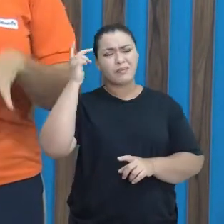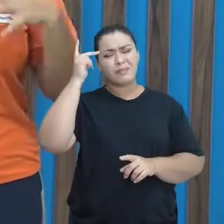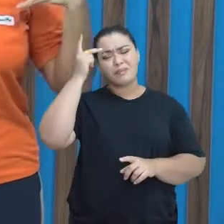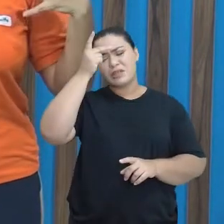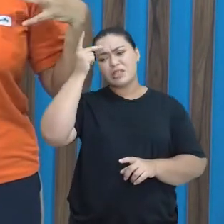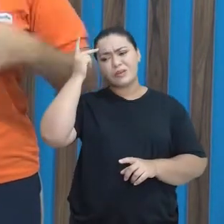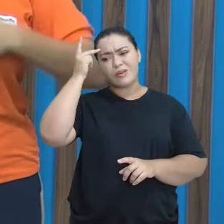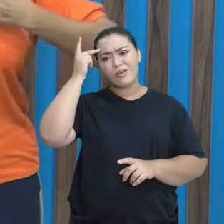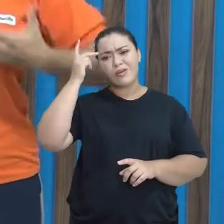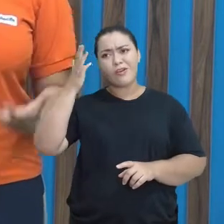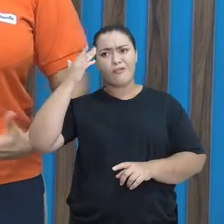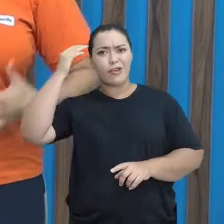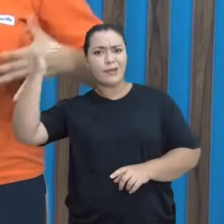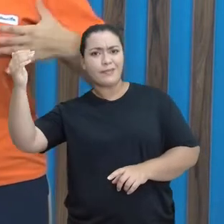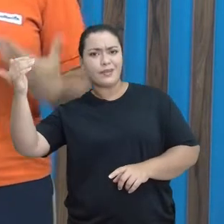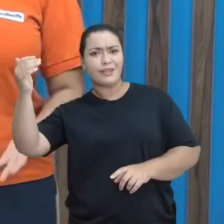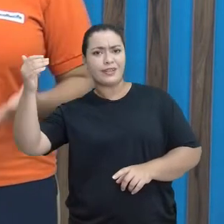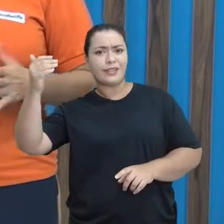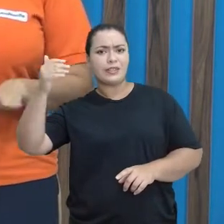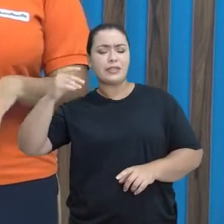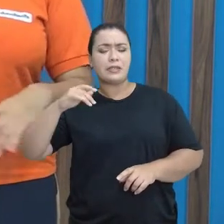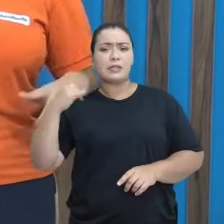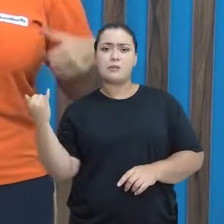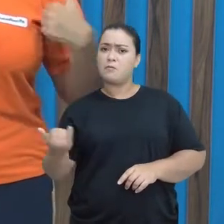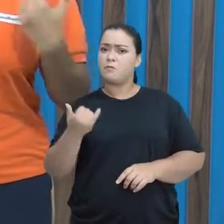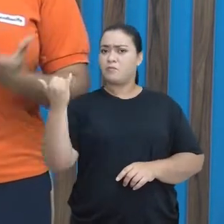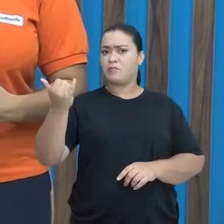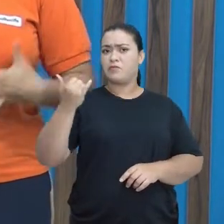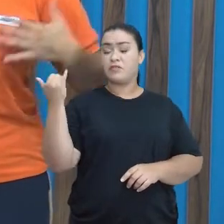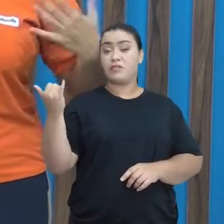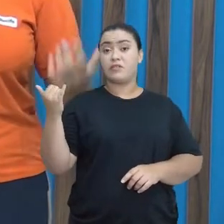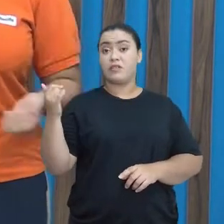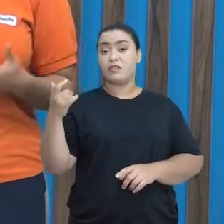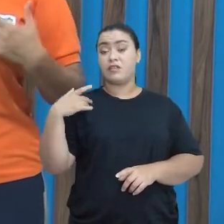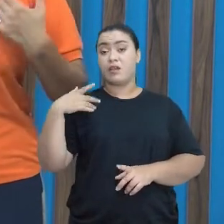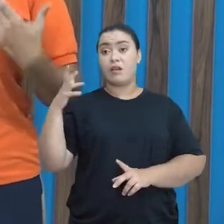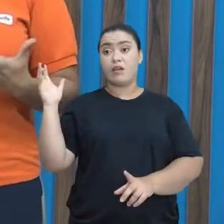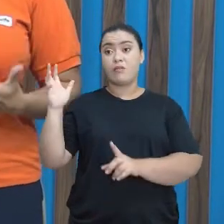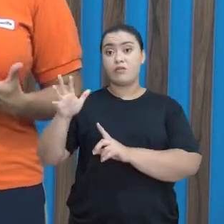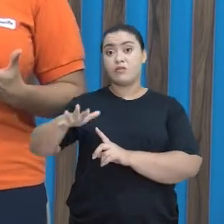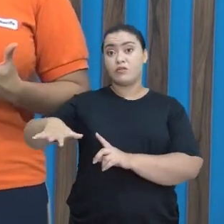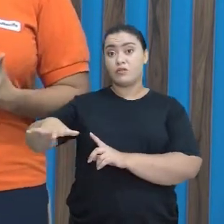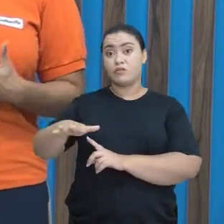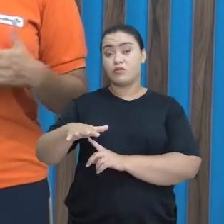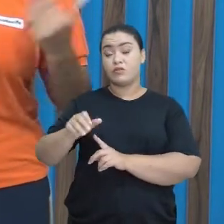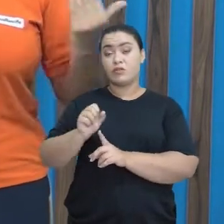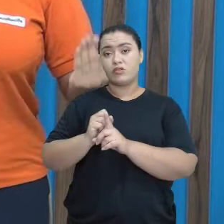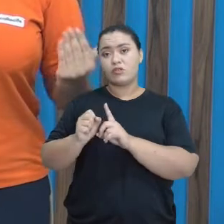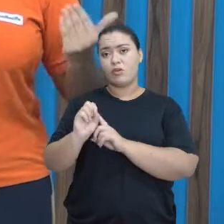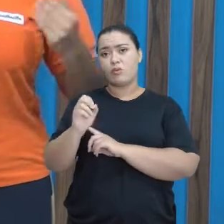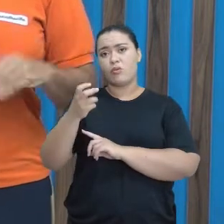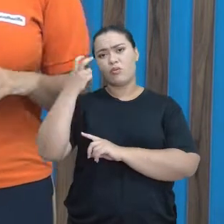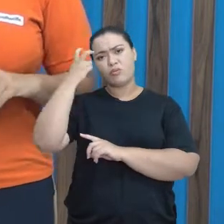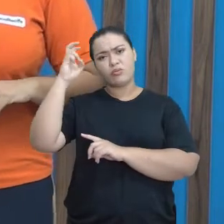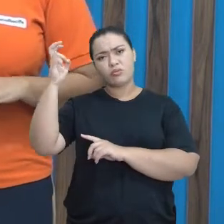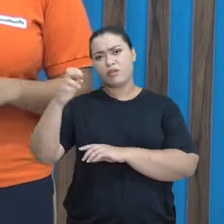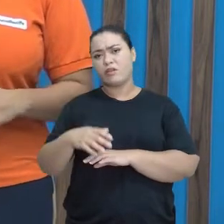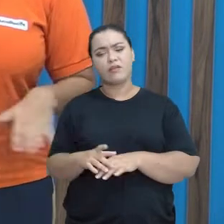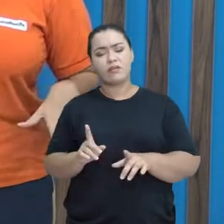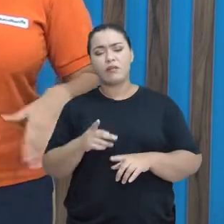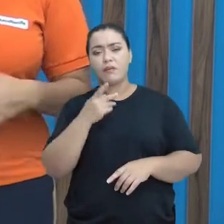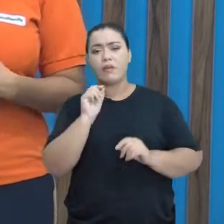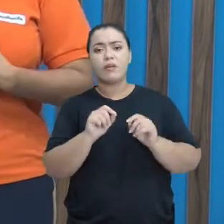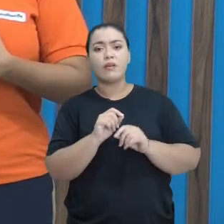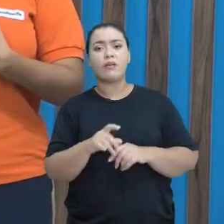pessoas conhecidas, relevantes, que tiveram algum impacto social, histórico, cultural. Há também quem diga que a